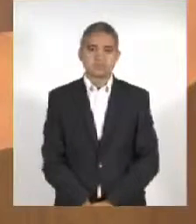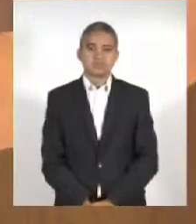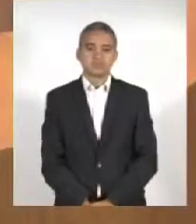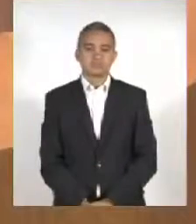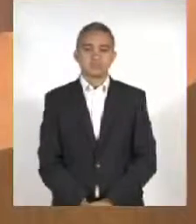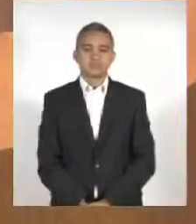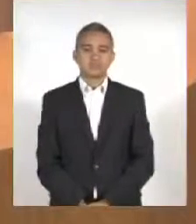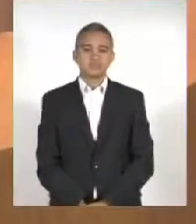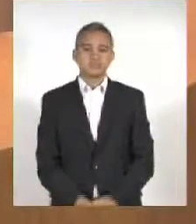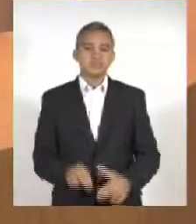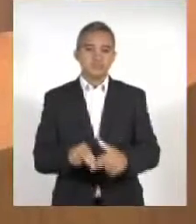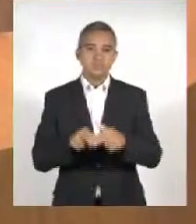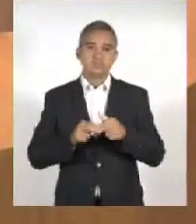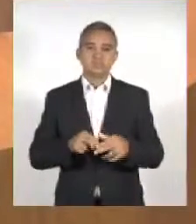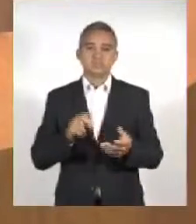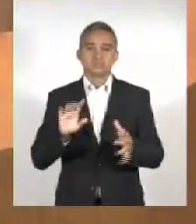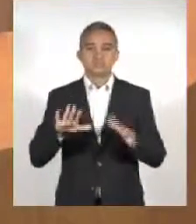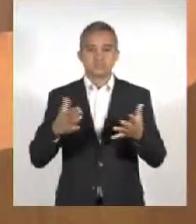os obstáculos,